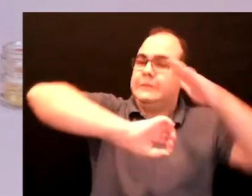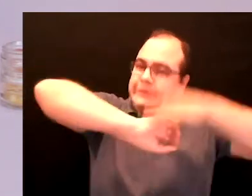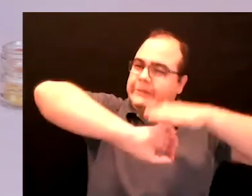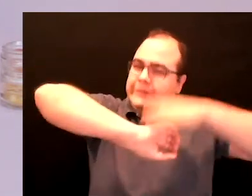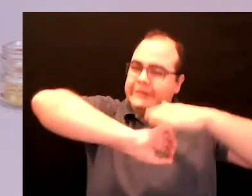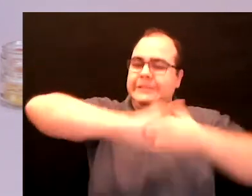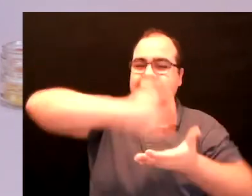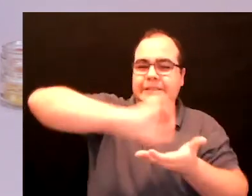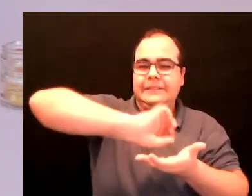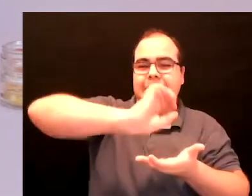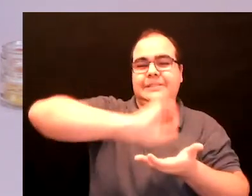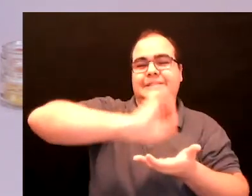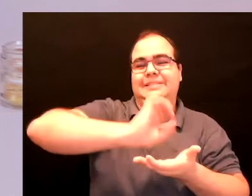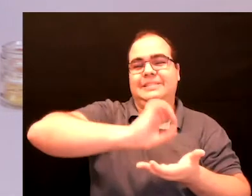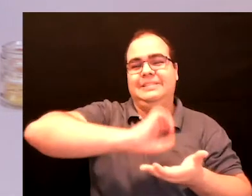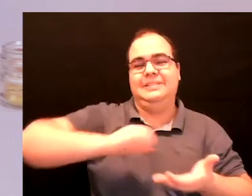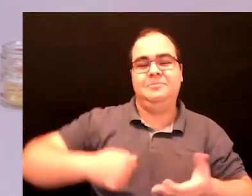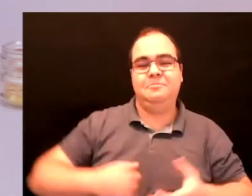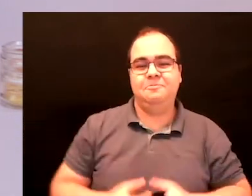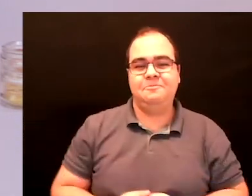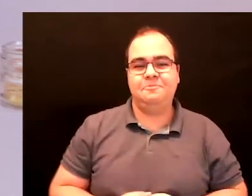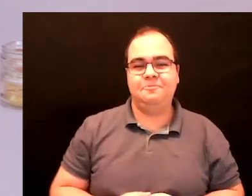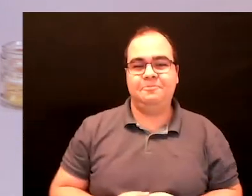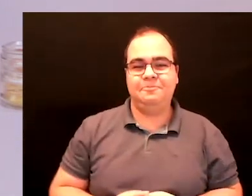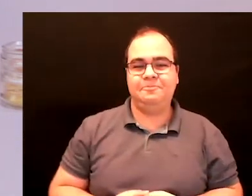cuidado, aproveitar tudo.